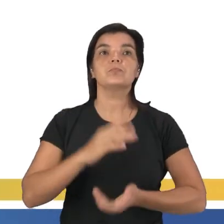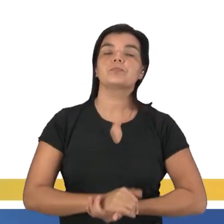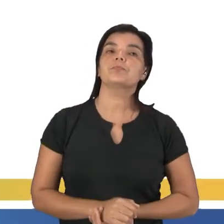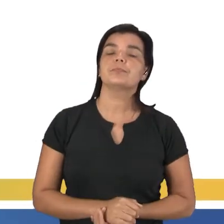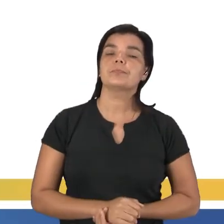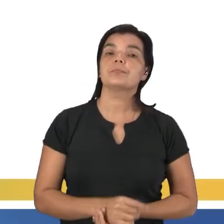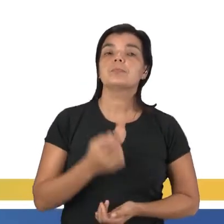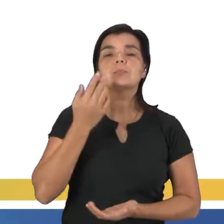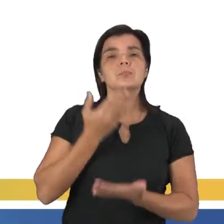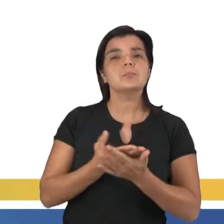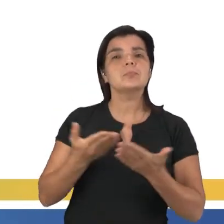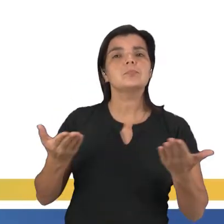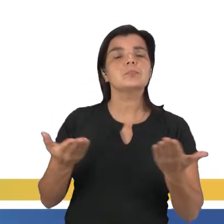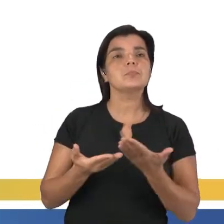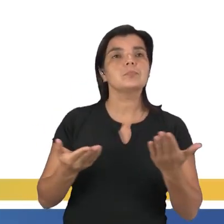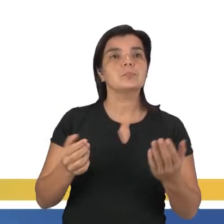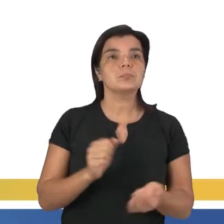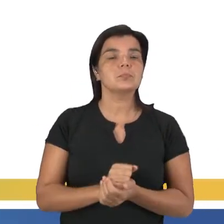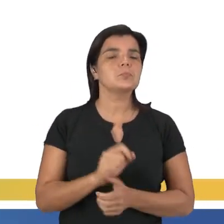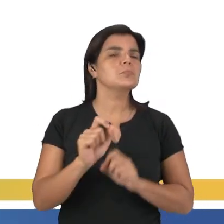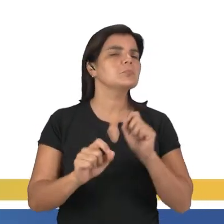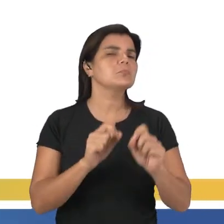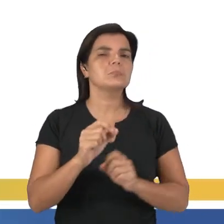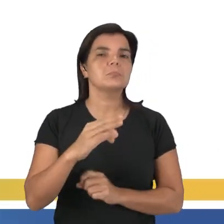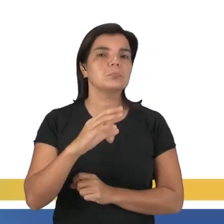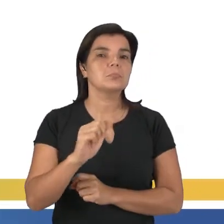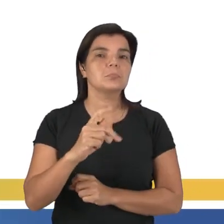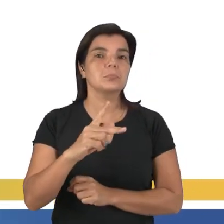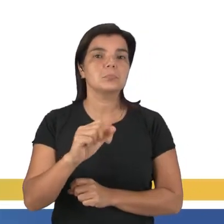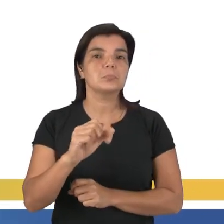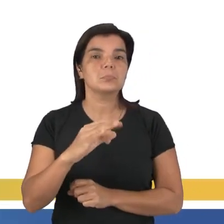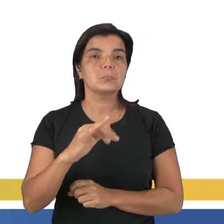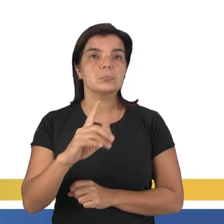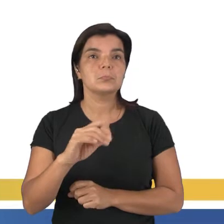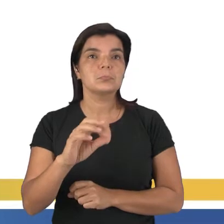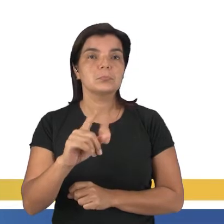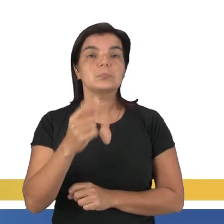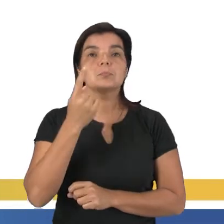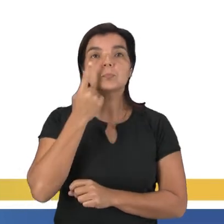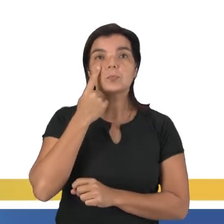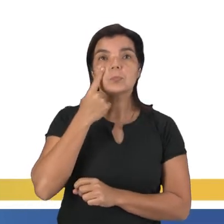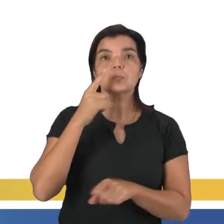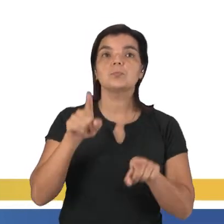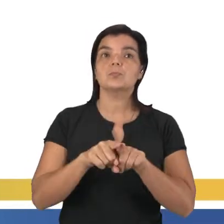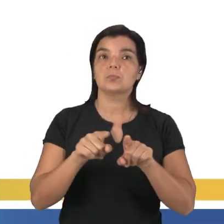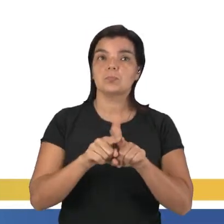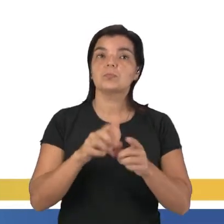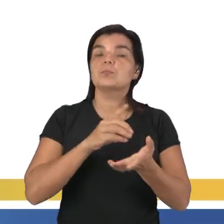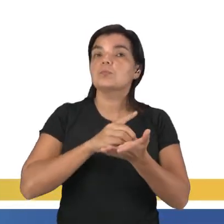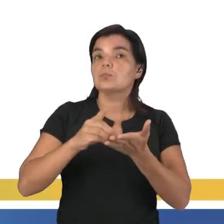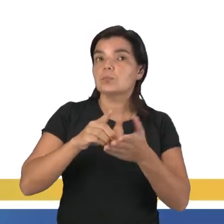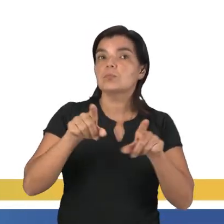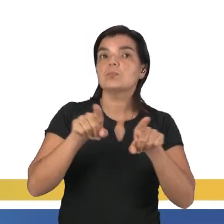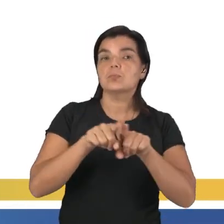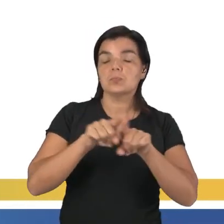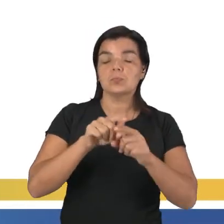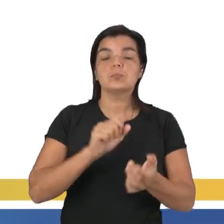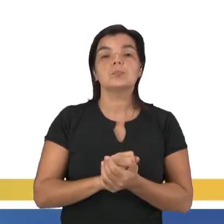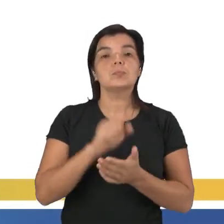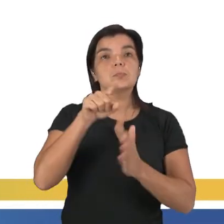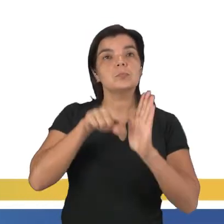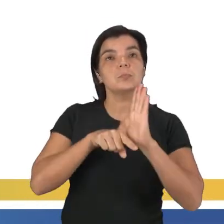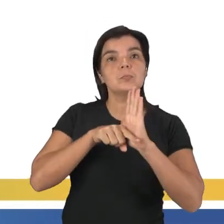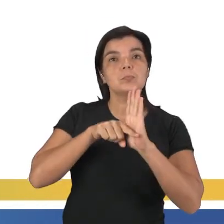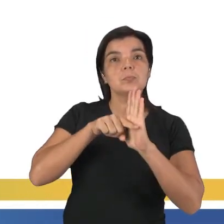Mas no caso, gente, né? A gente já ouviu falar aqui que é capacidade? Que tal observarmos que o dicionário afirma, né? Segundo o dicionário